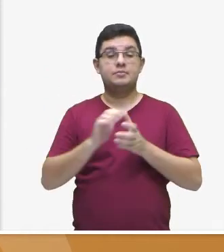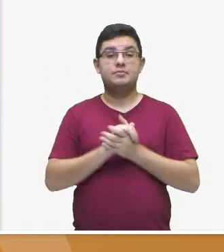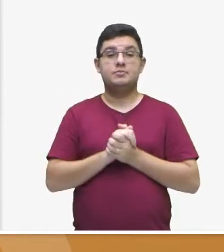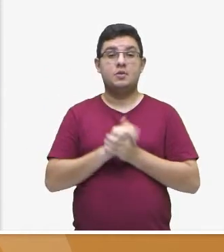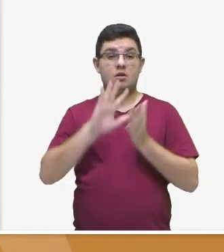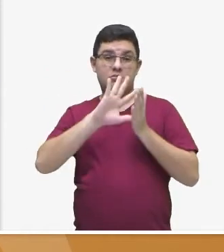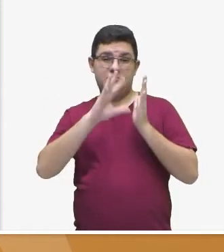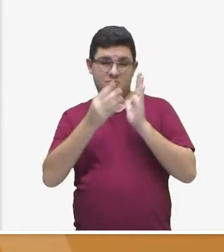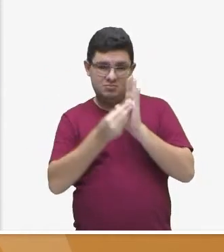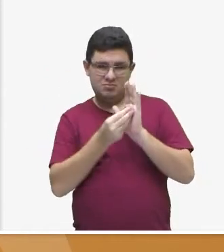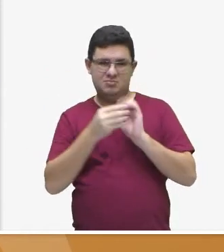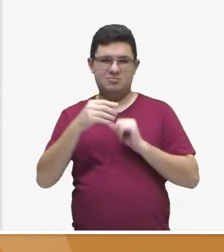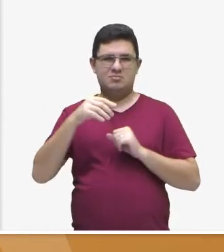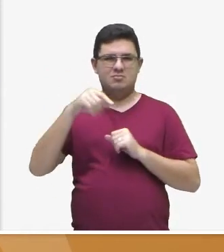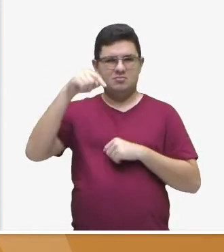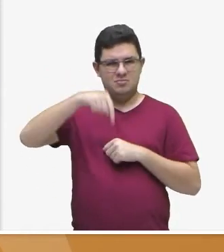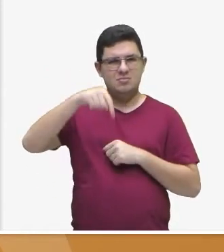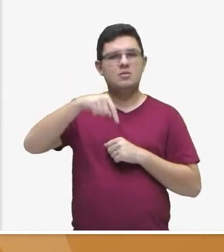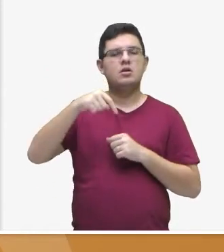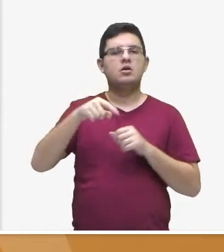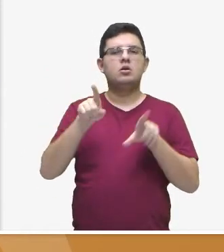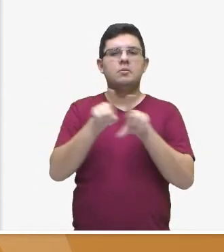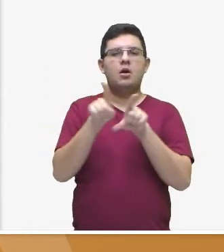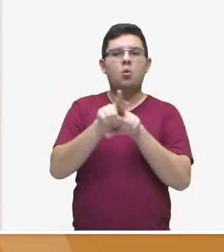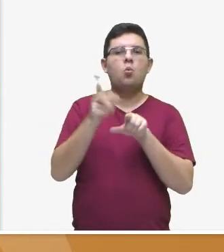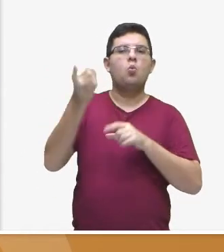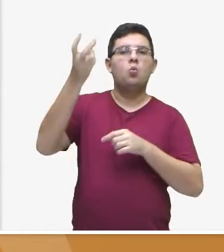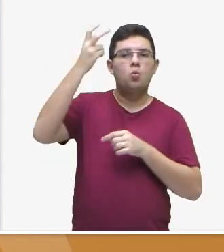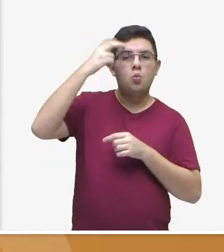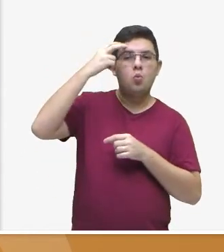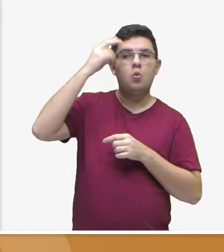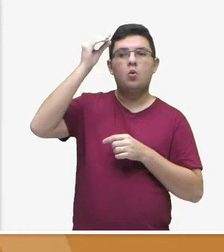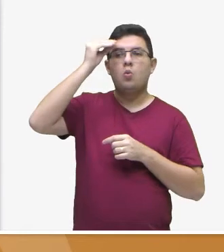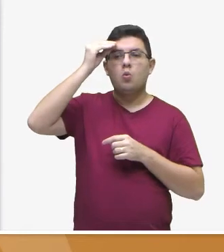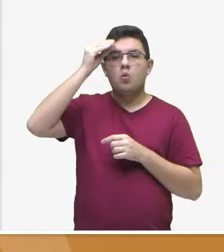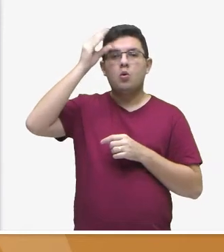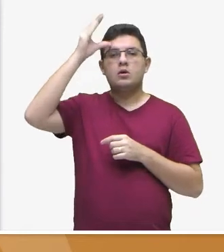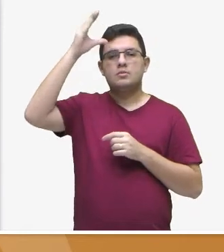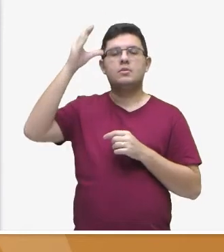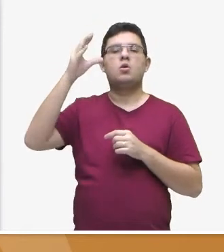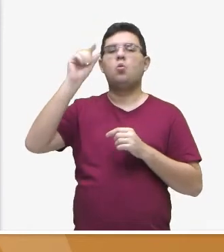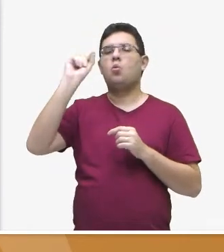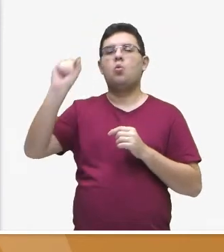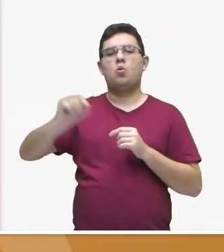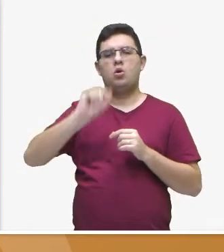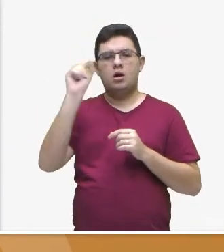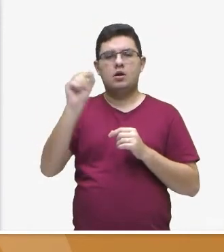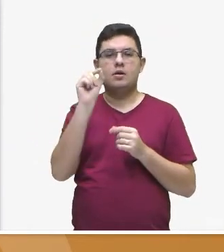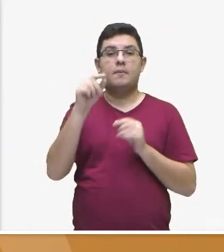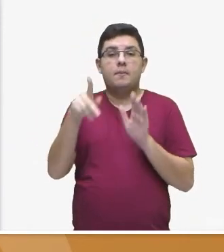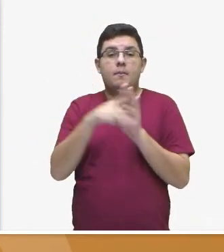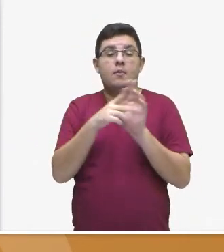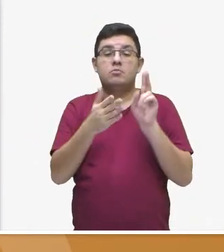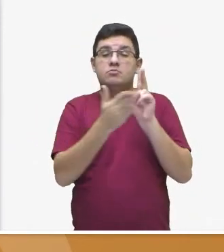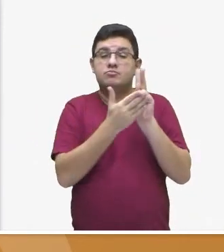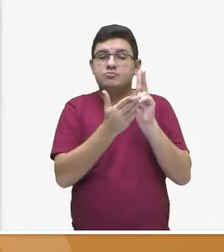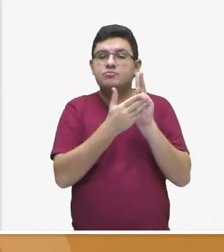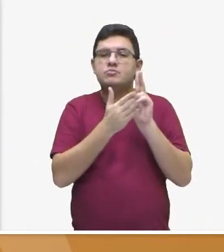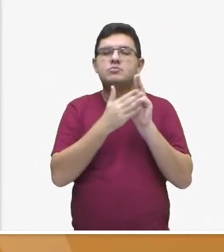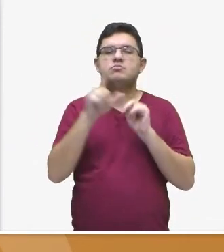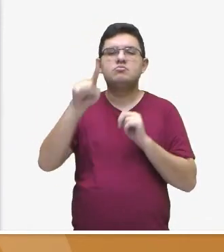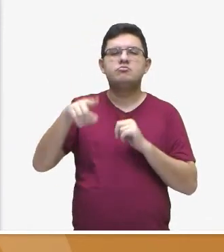a cultura, o conhecimento tradicional dos povos indígenas, eles são fundamentais,